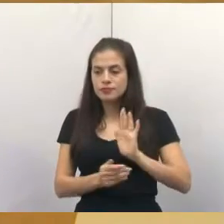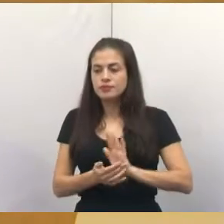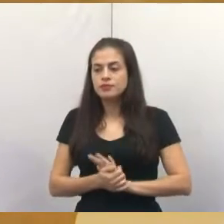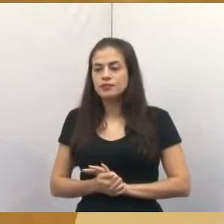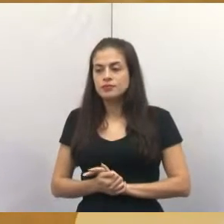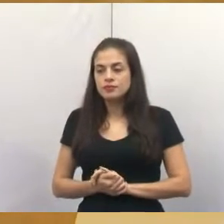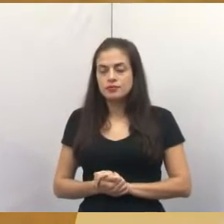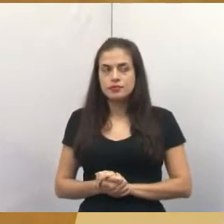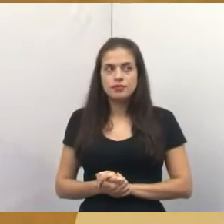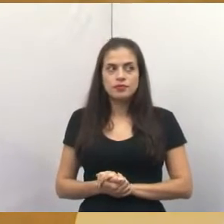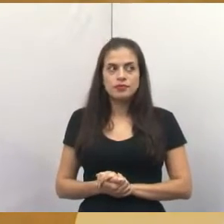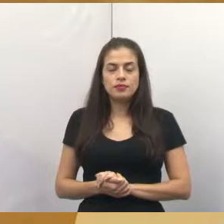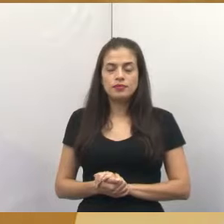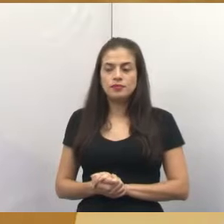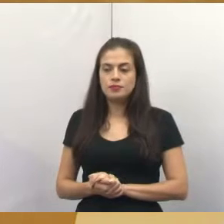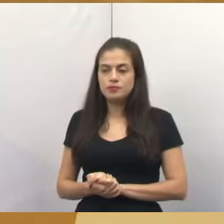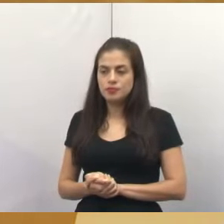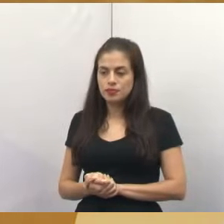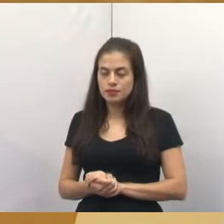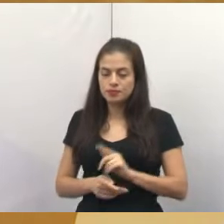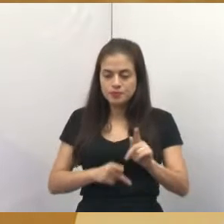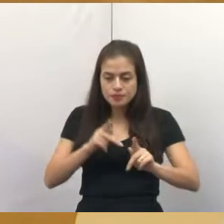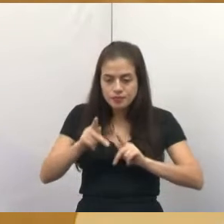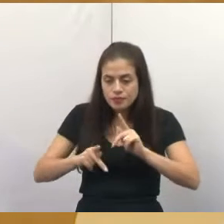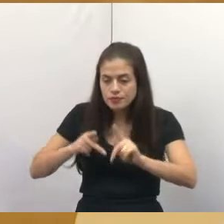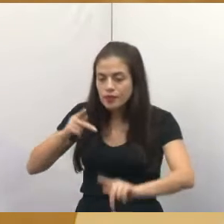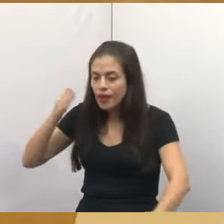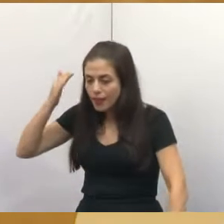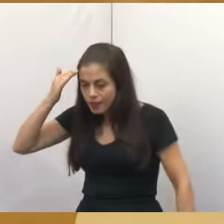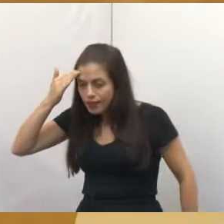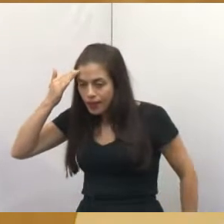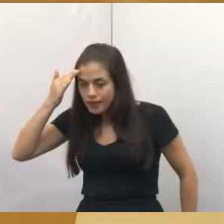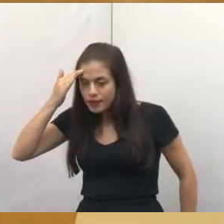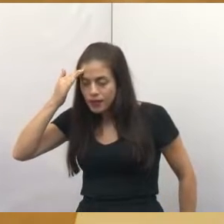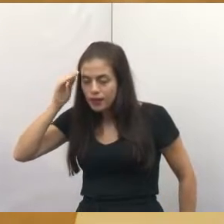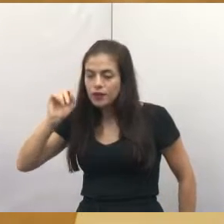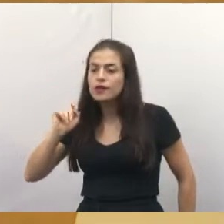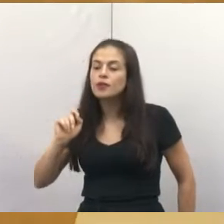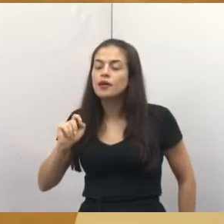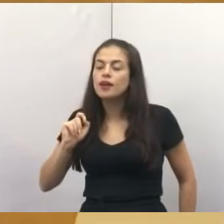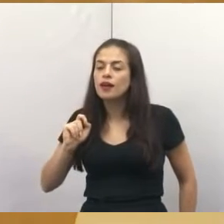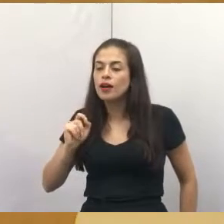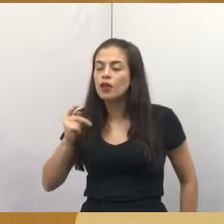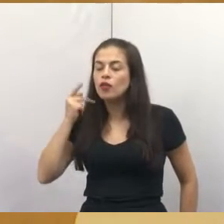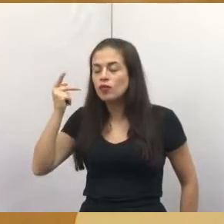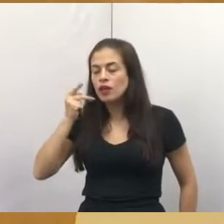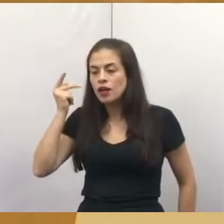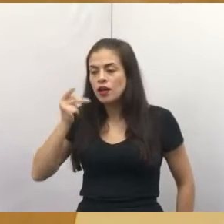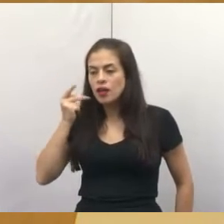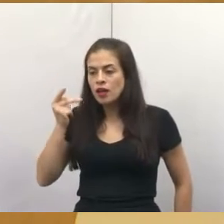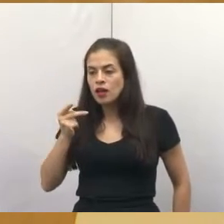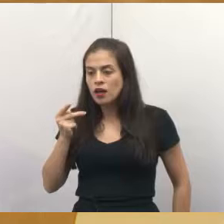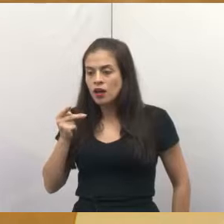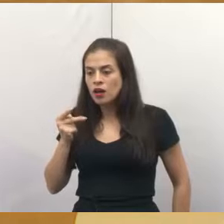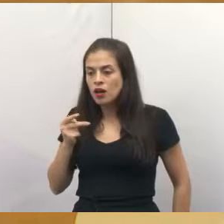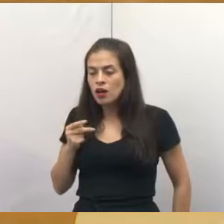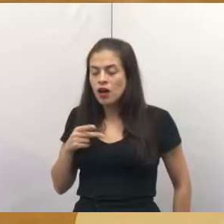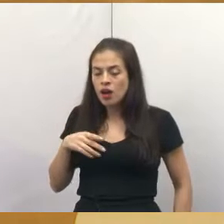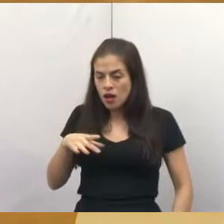seguinte, o povo entender, a população entender, o vereador, sendo